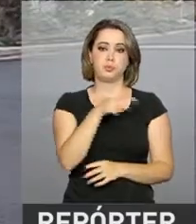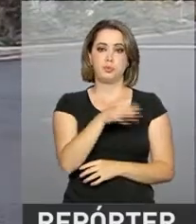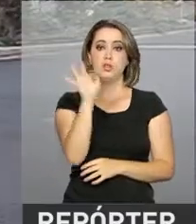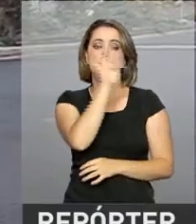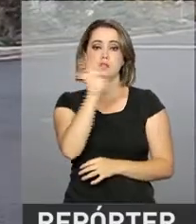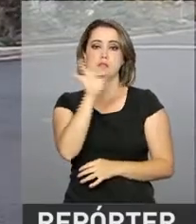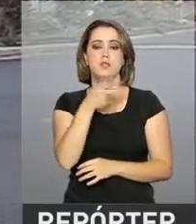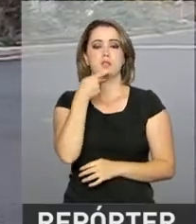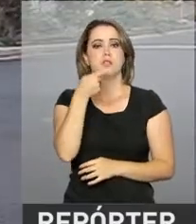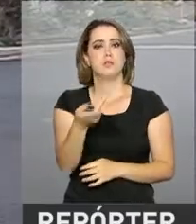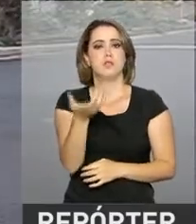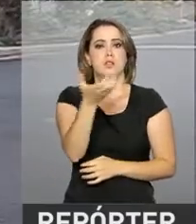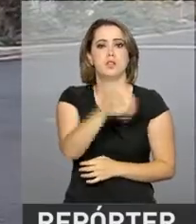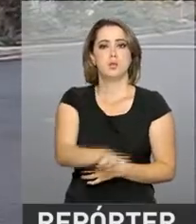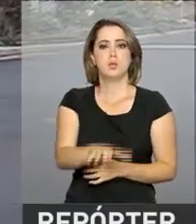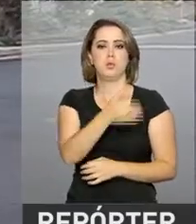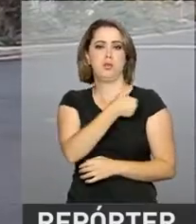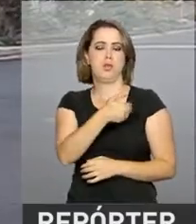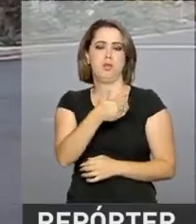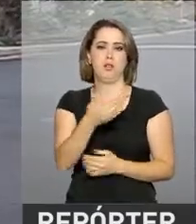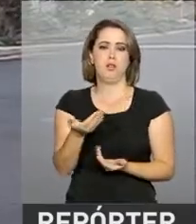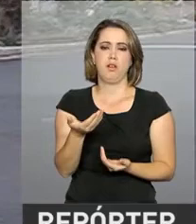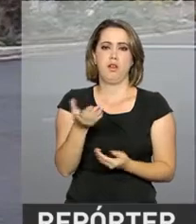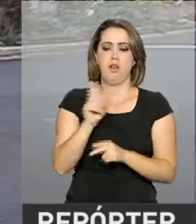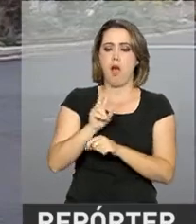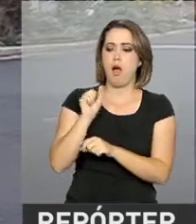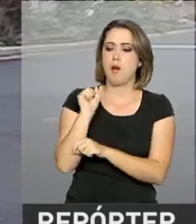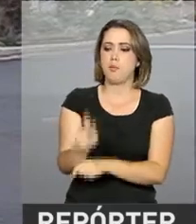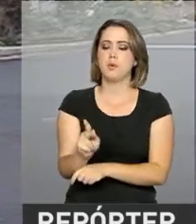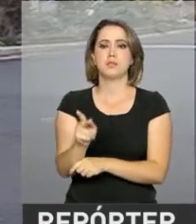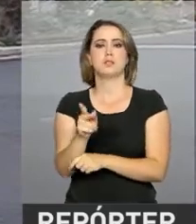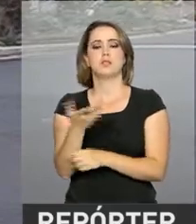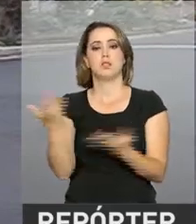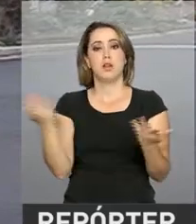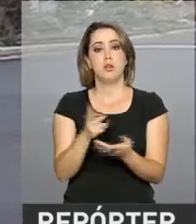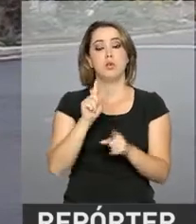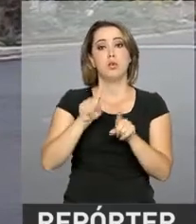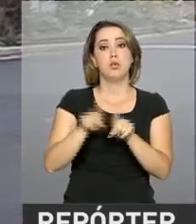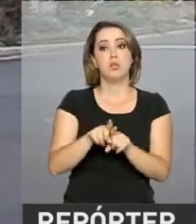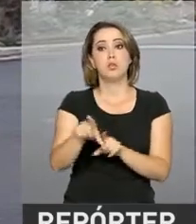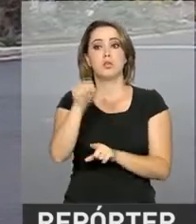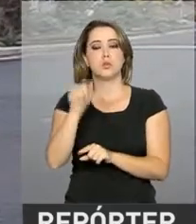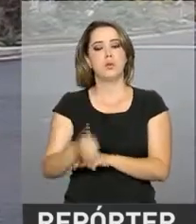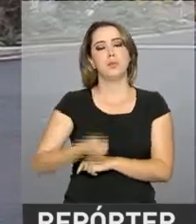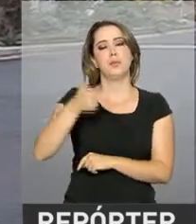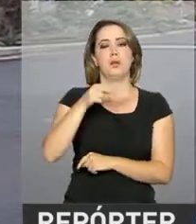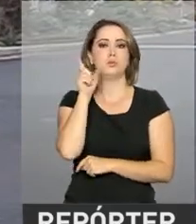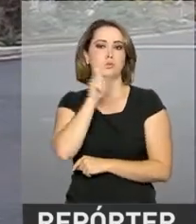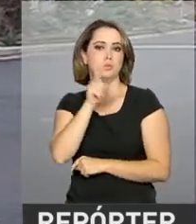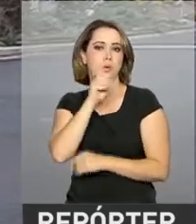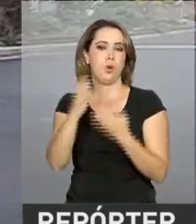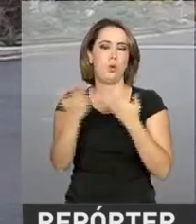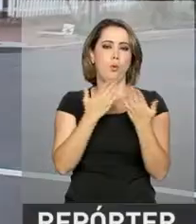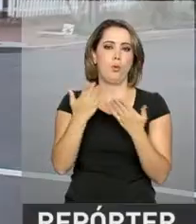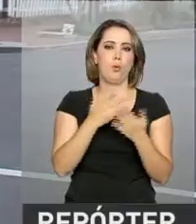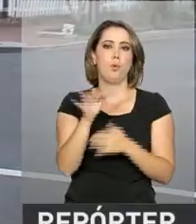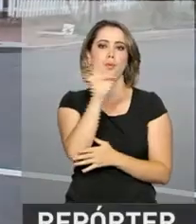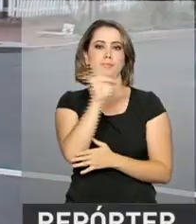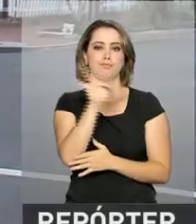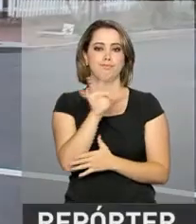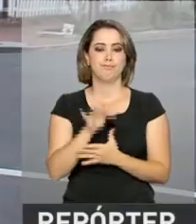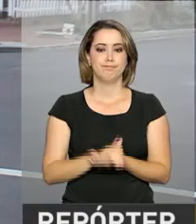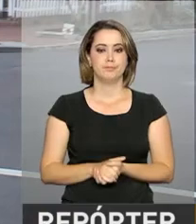por sua vez, diz que não quer se aposentar tão cedo e que prefere o sistema previdenciário dos Estados Unidos do que o da sua terra natal.